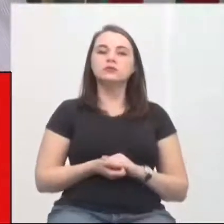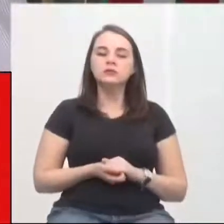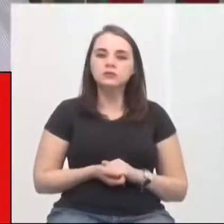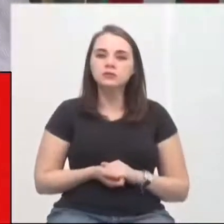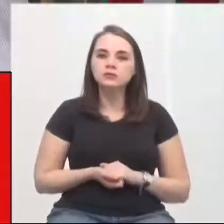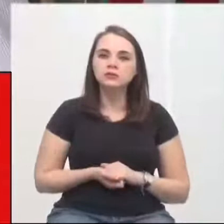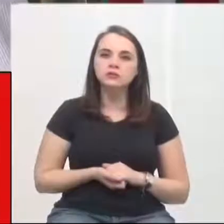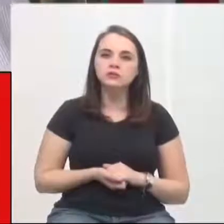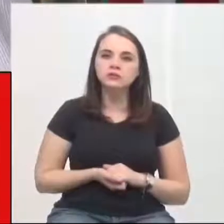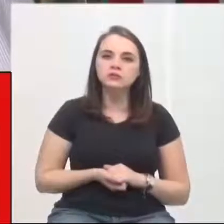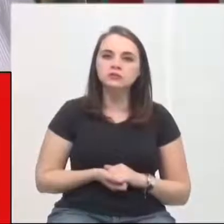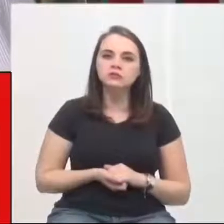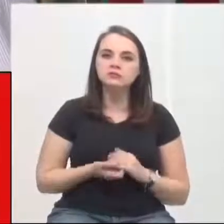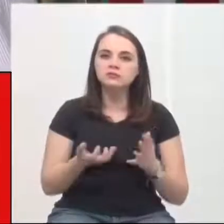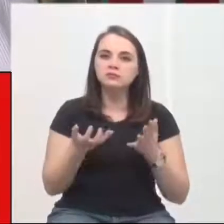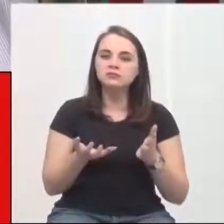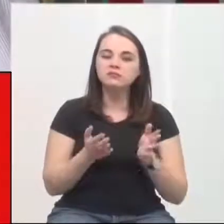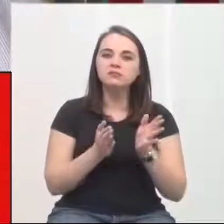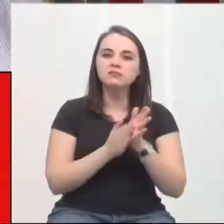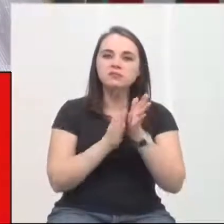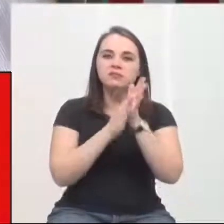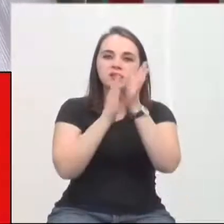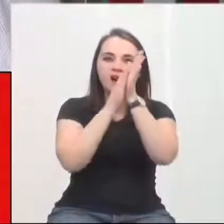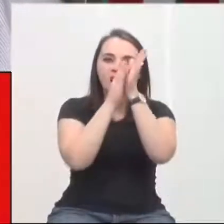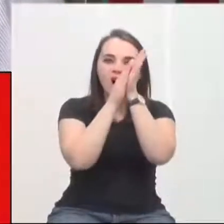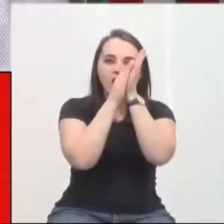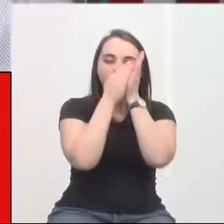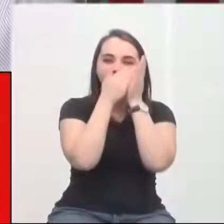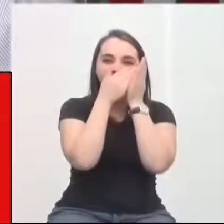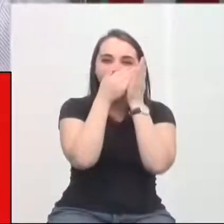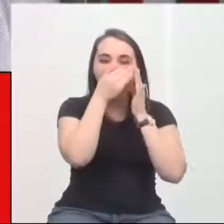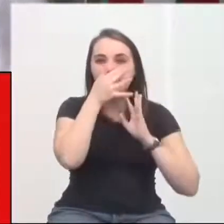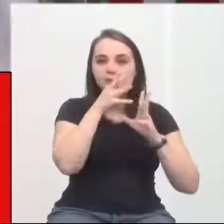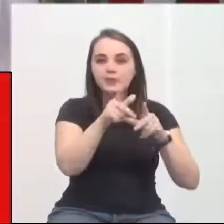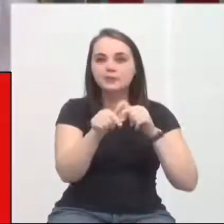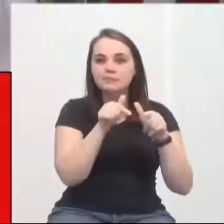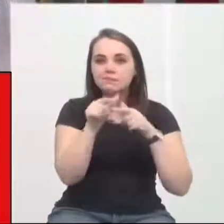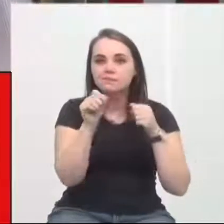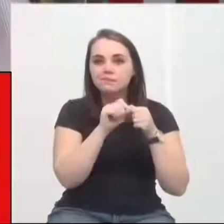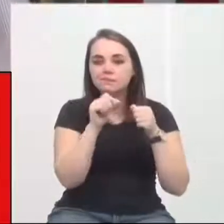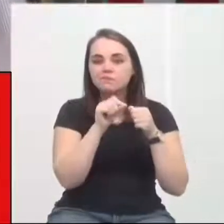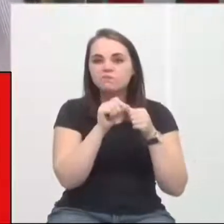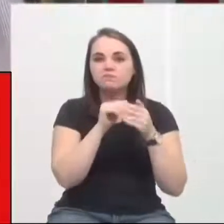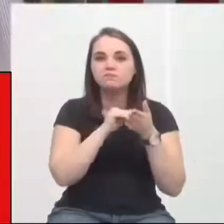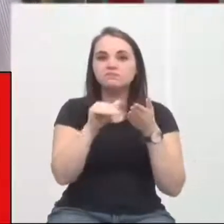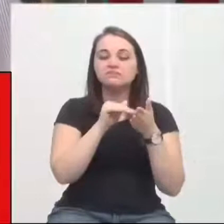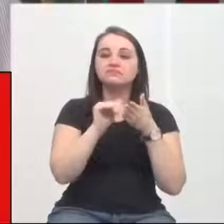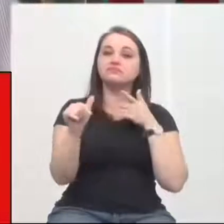Eu quero parabenizar todo o trabalho executado pela Secretaria de Obras